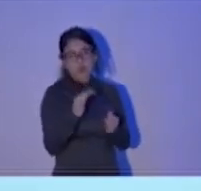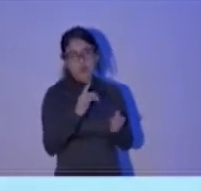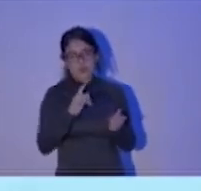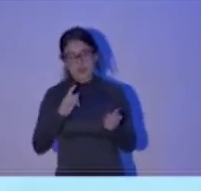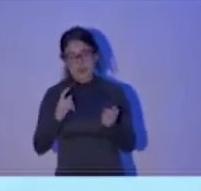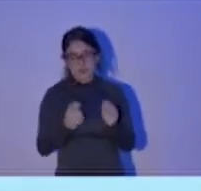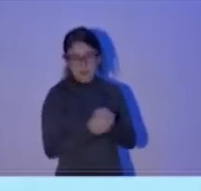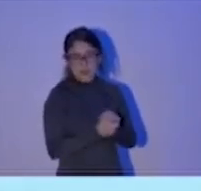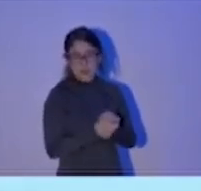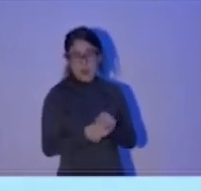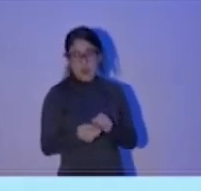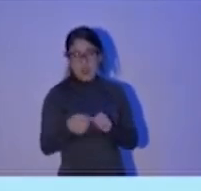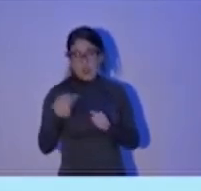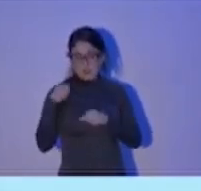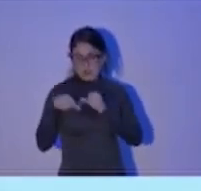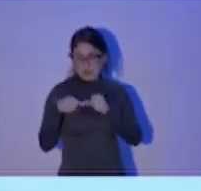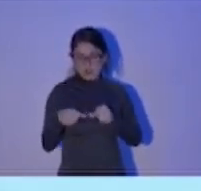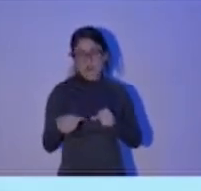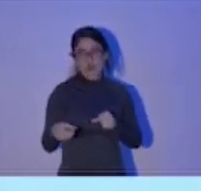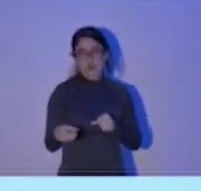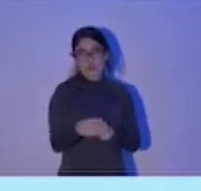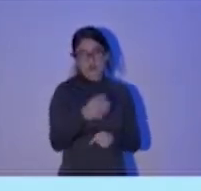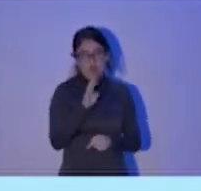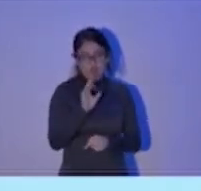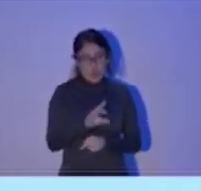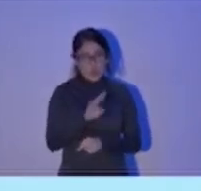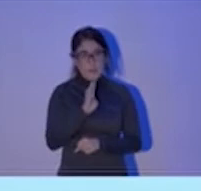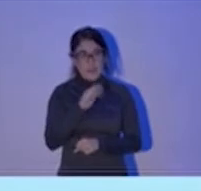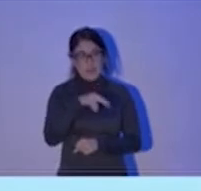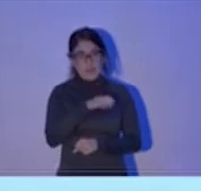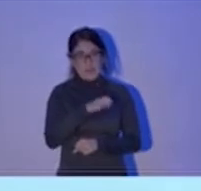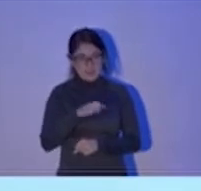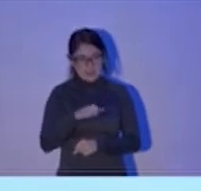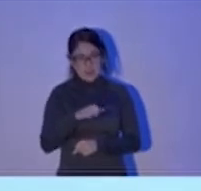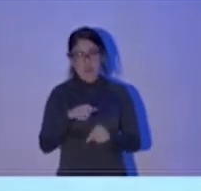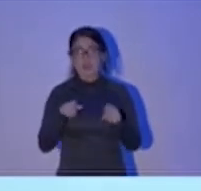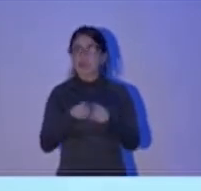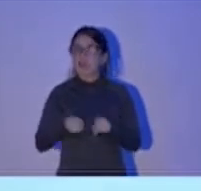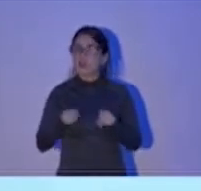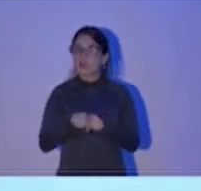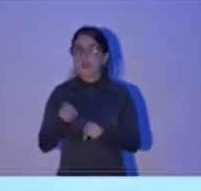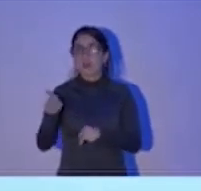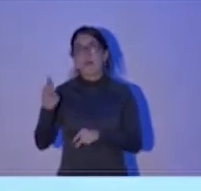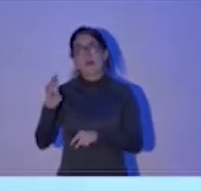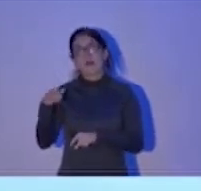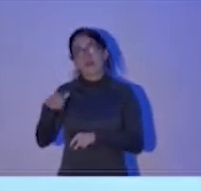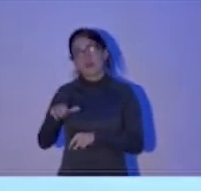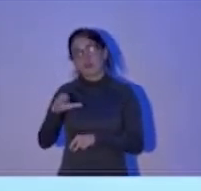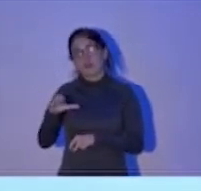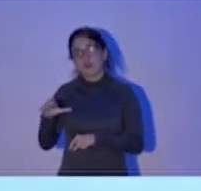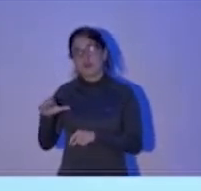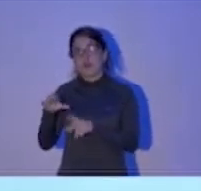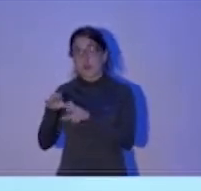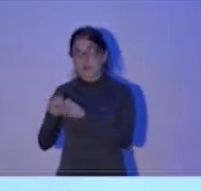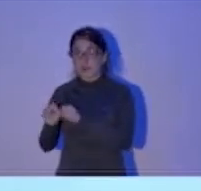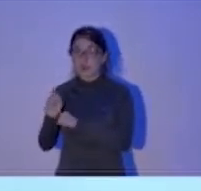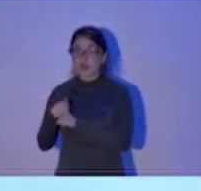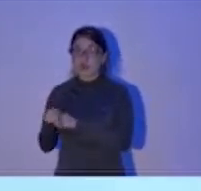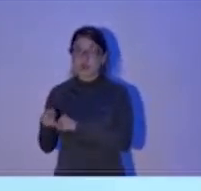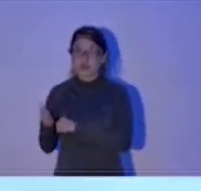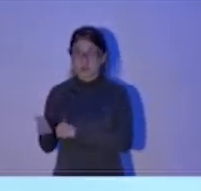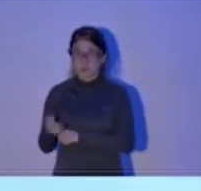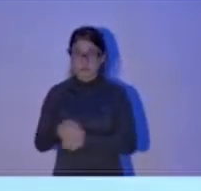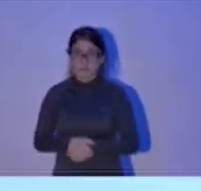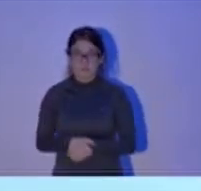novas mudanças que virão não só a BNCC, mas também a Base Nacional Comum de Formação de Professores. Então, nesse